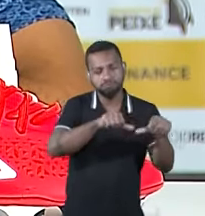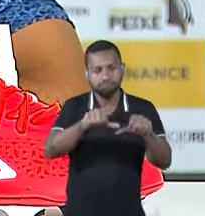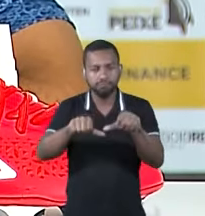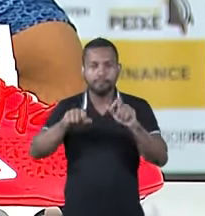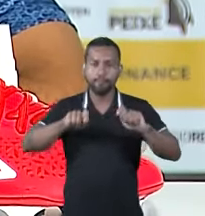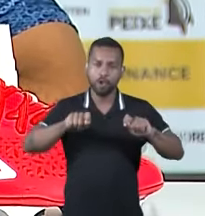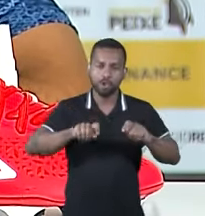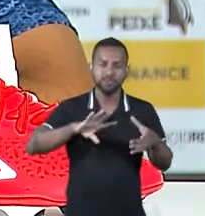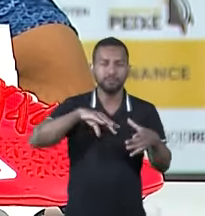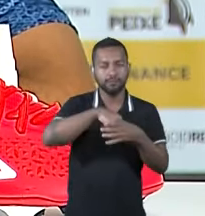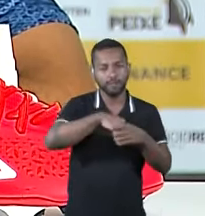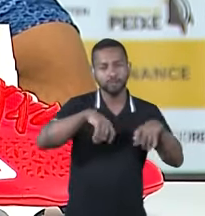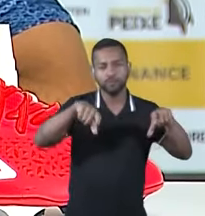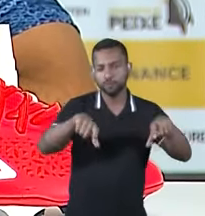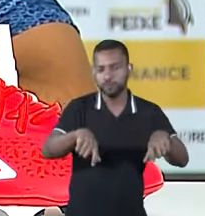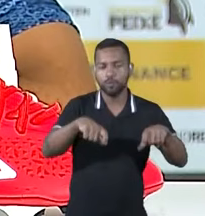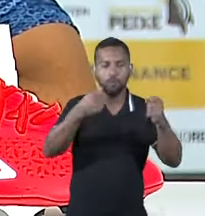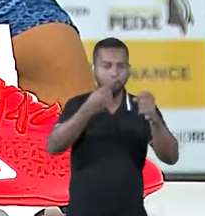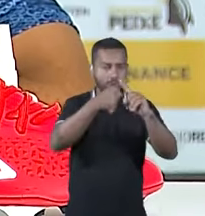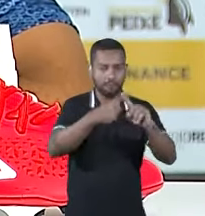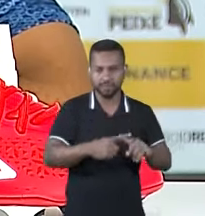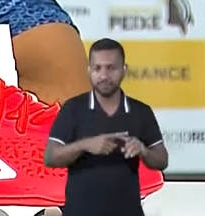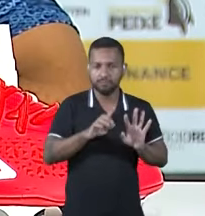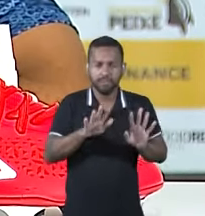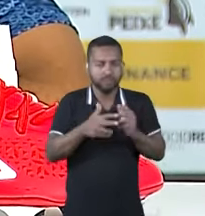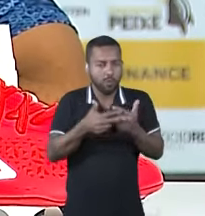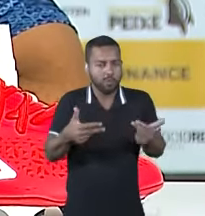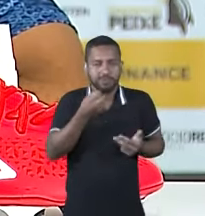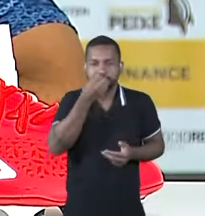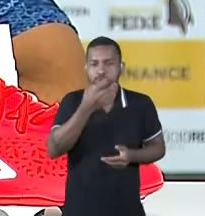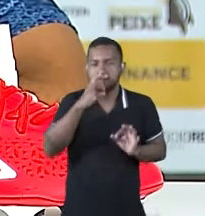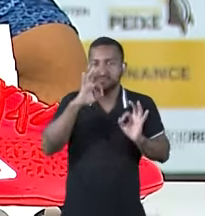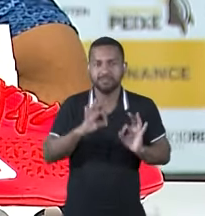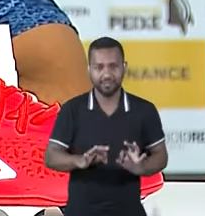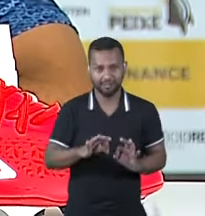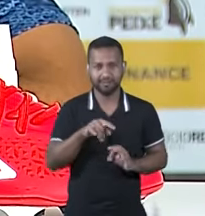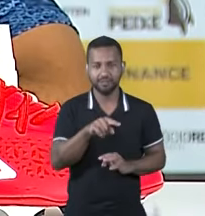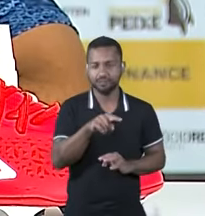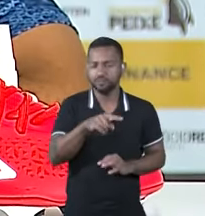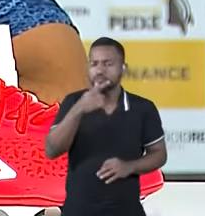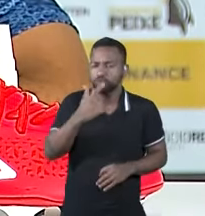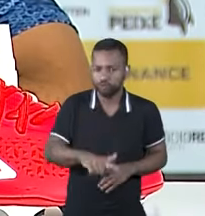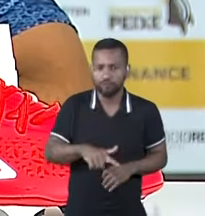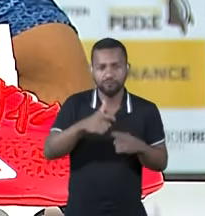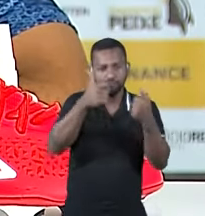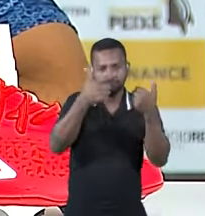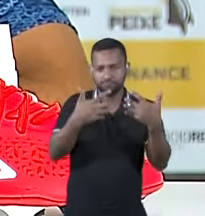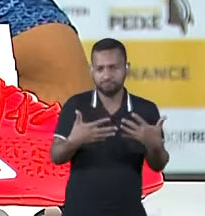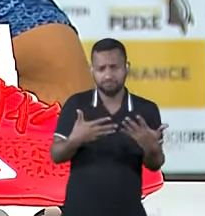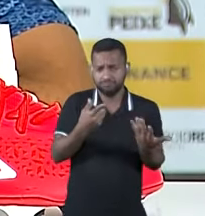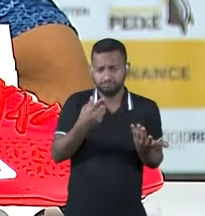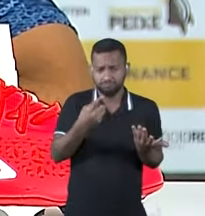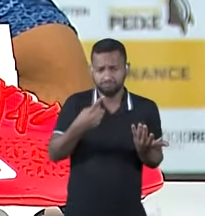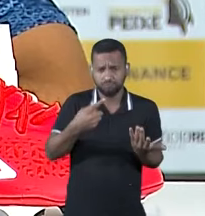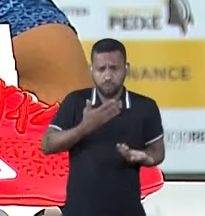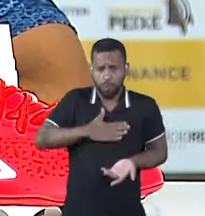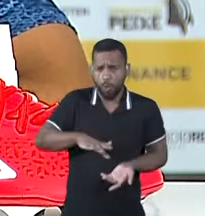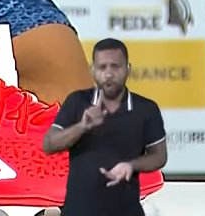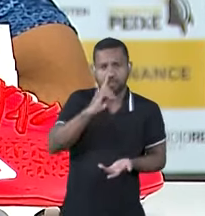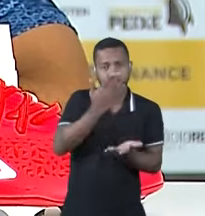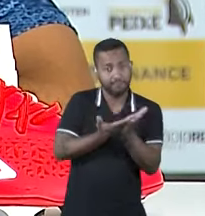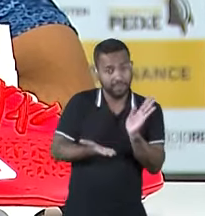jogo ou dentro da competição. Então, assim, só coisas boas, cara, pode ter certeza, né? Repetindo, Ninguém gosta de perder, né, mas a gente tem que